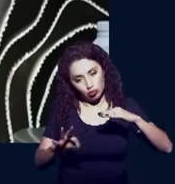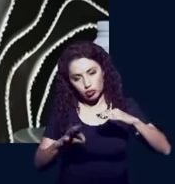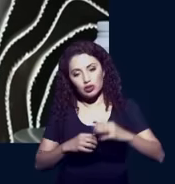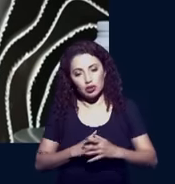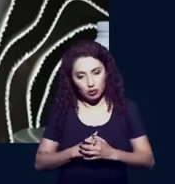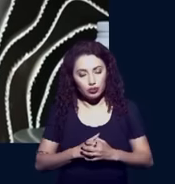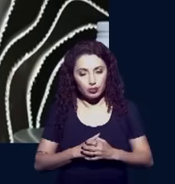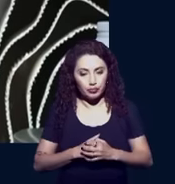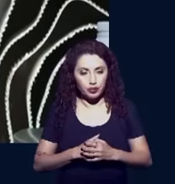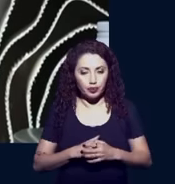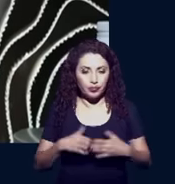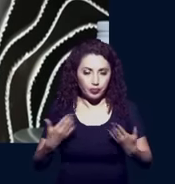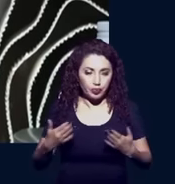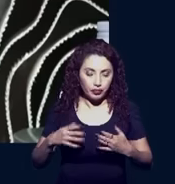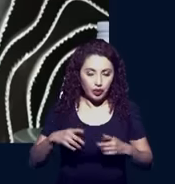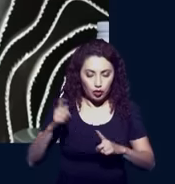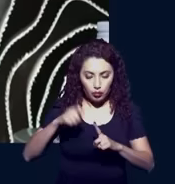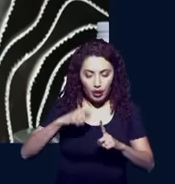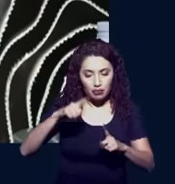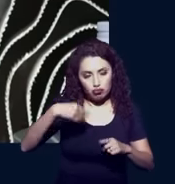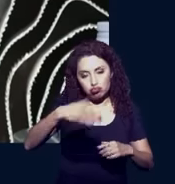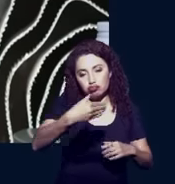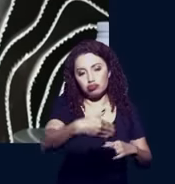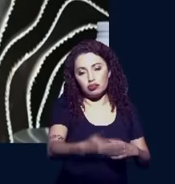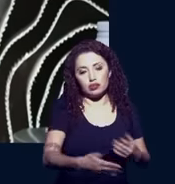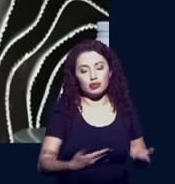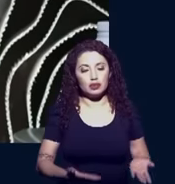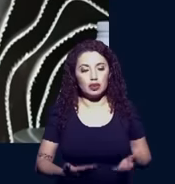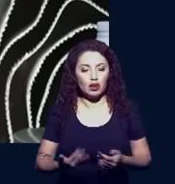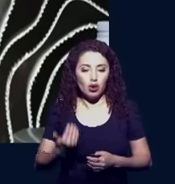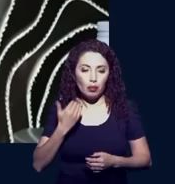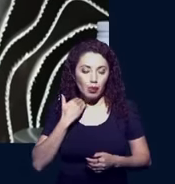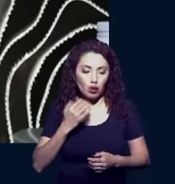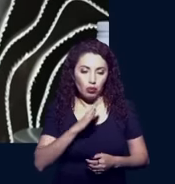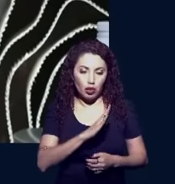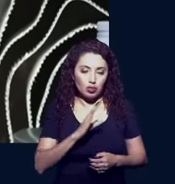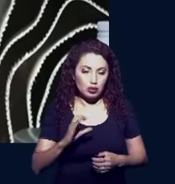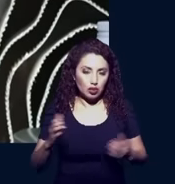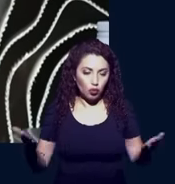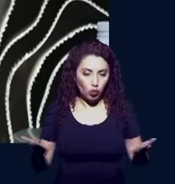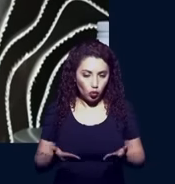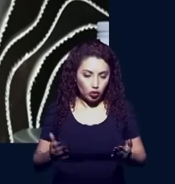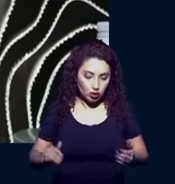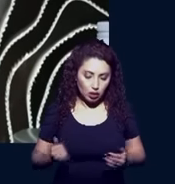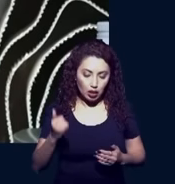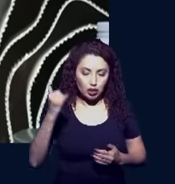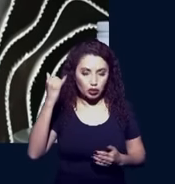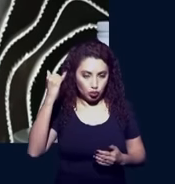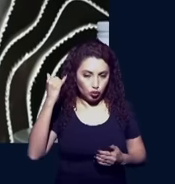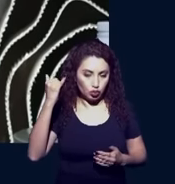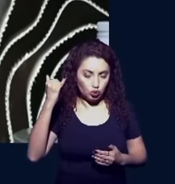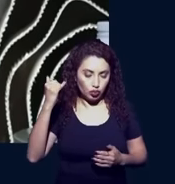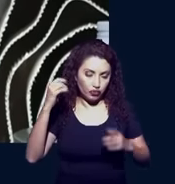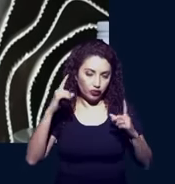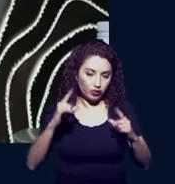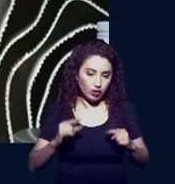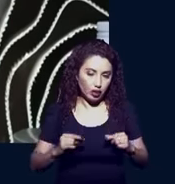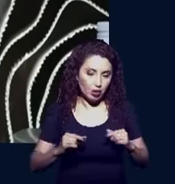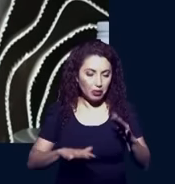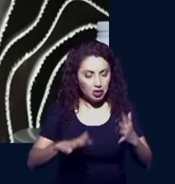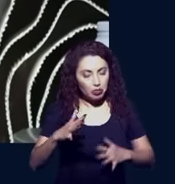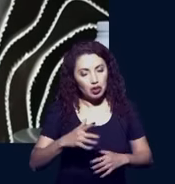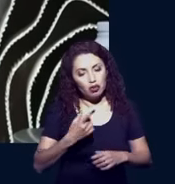sentido ali pros próximos meses né o banco central hoje pela conta do Banco Central a taxa de juros final desse ciclo estaria ali ao redor